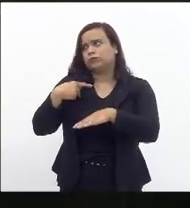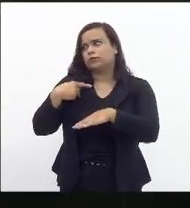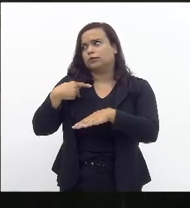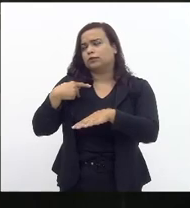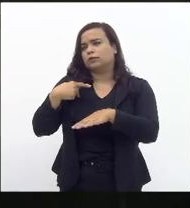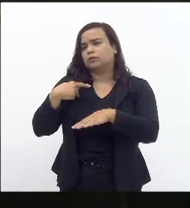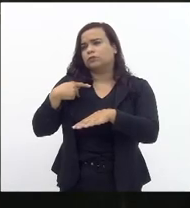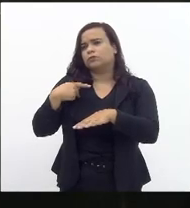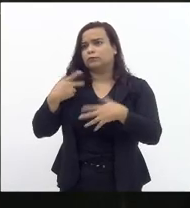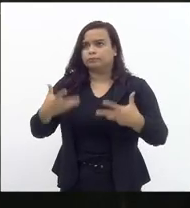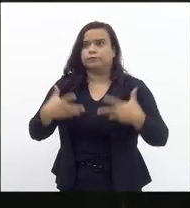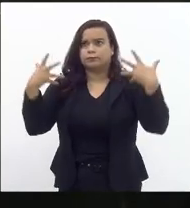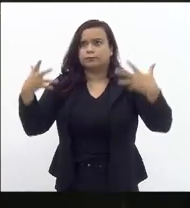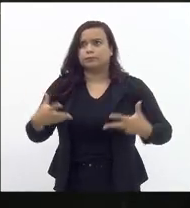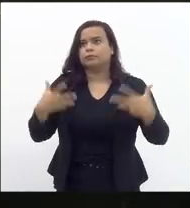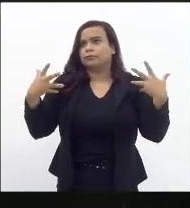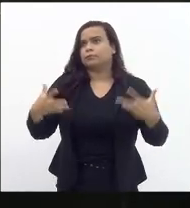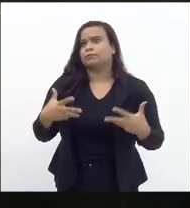bastante entusiasmado,